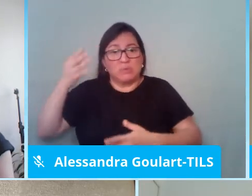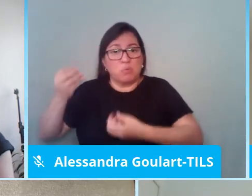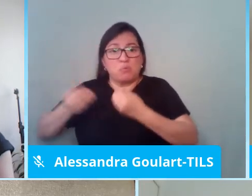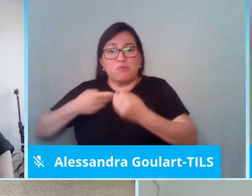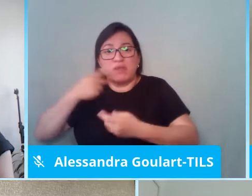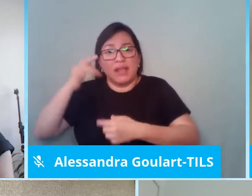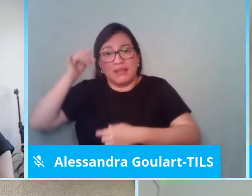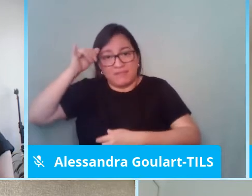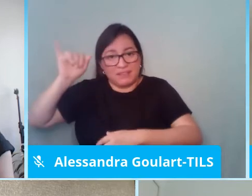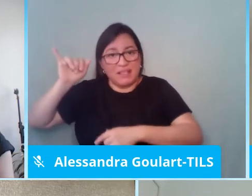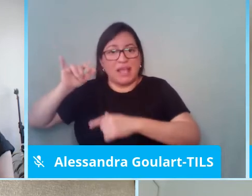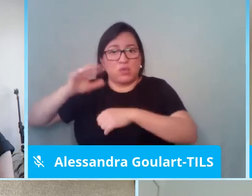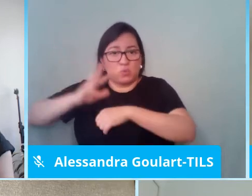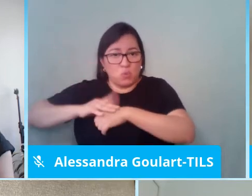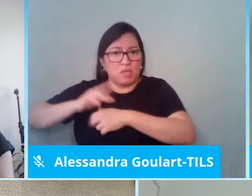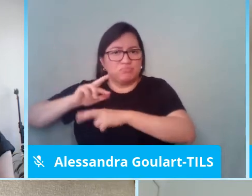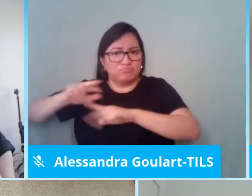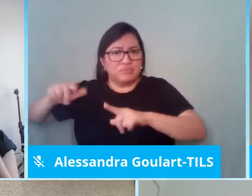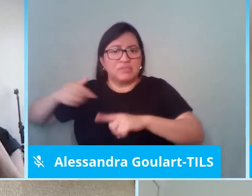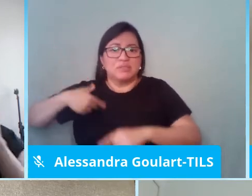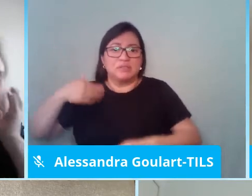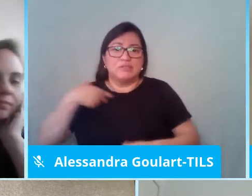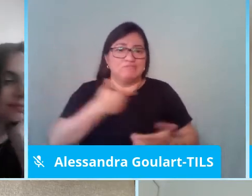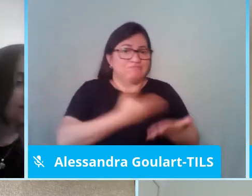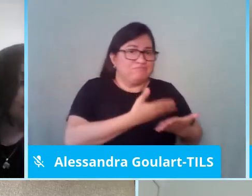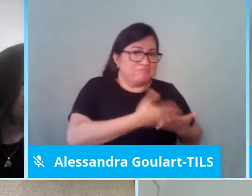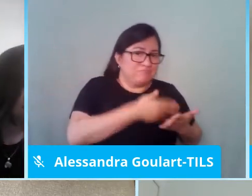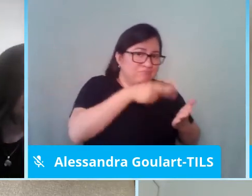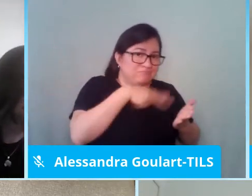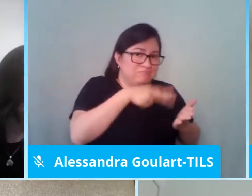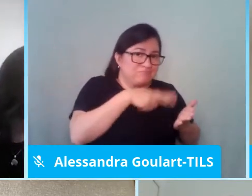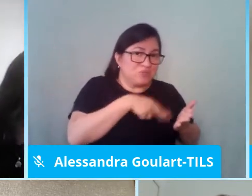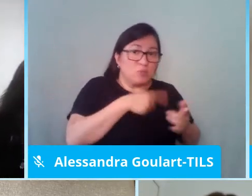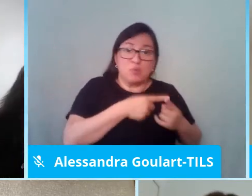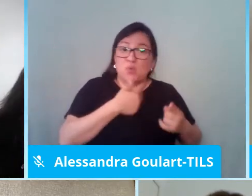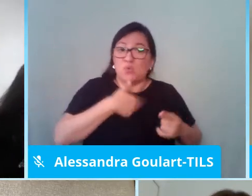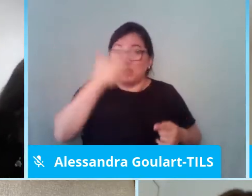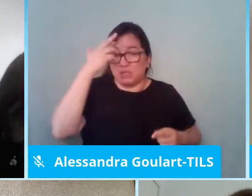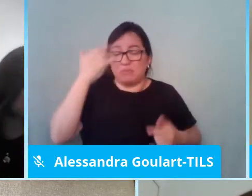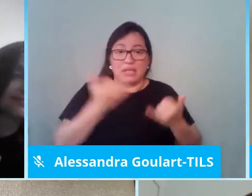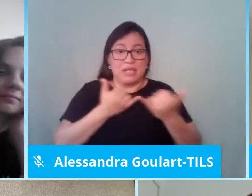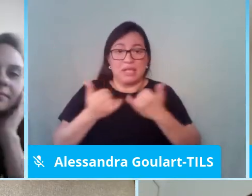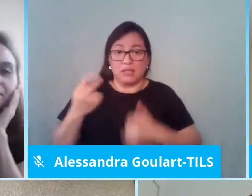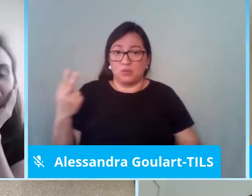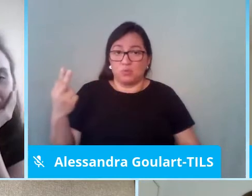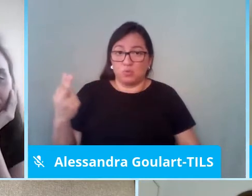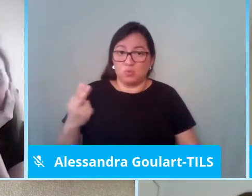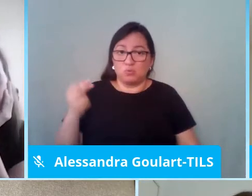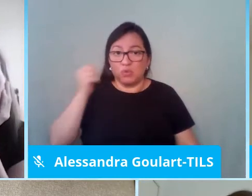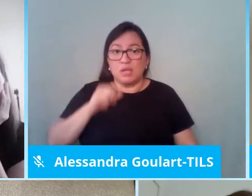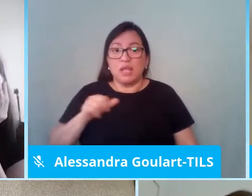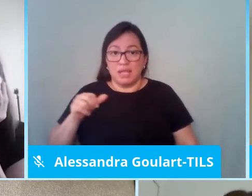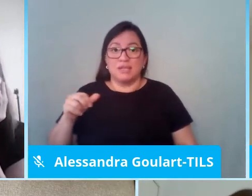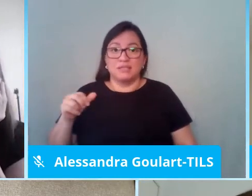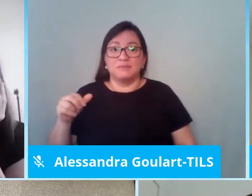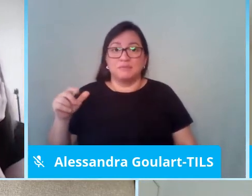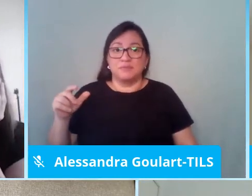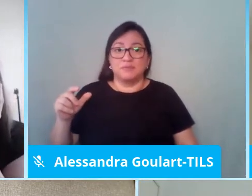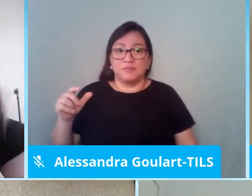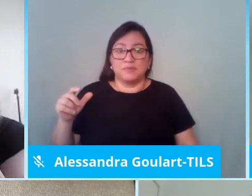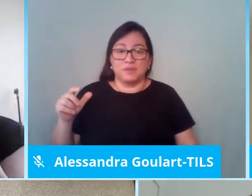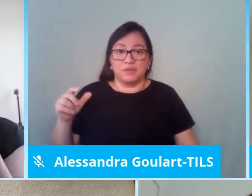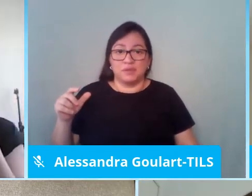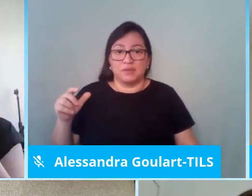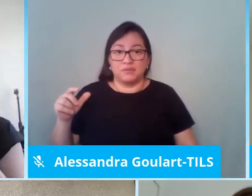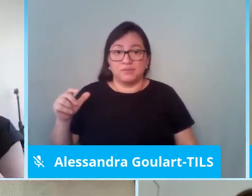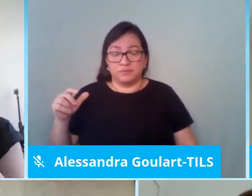muito difícil. Trabalhar, porque eu não sei, ela disse, né? E eu achei muito legal isso, porque ela disse, eu fui estudar, eu fui